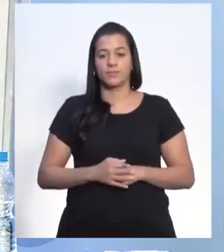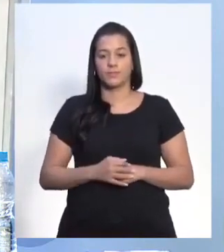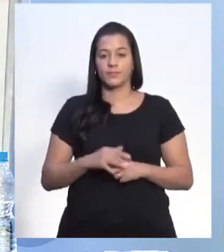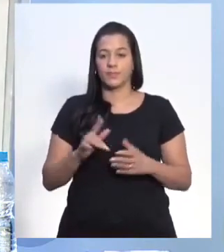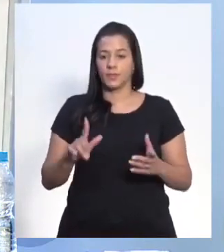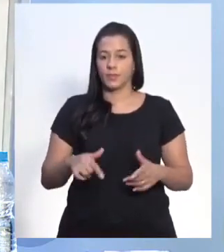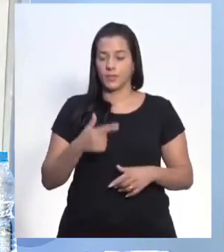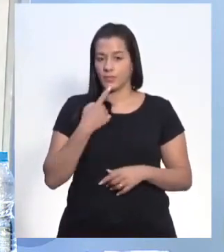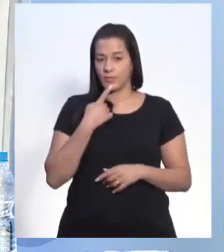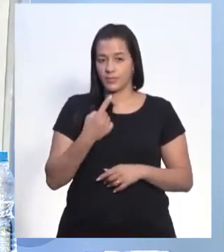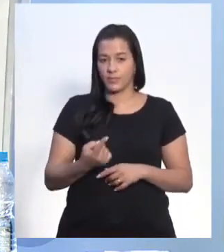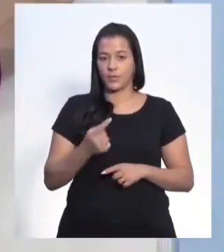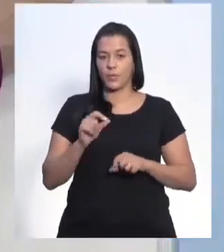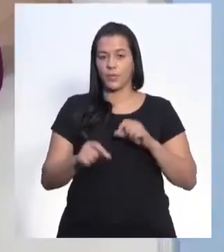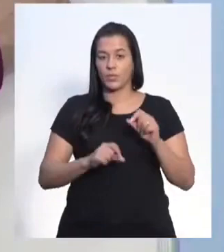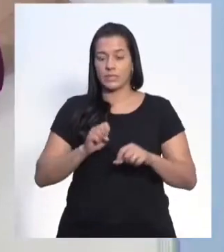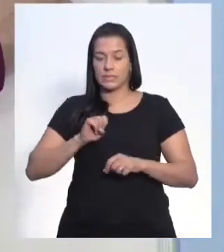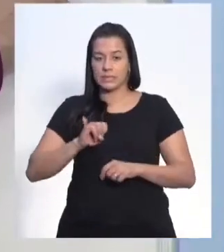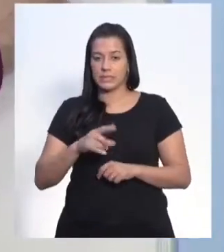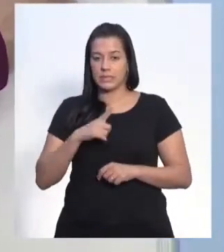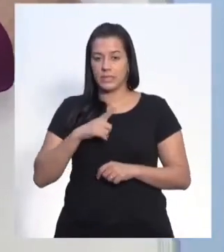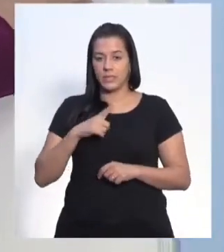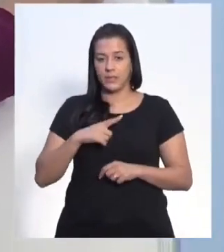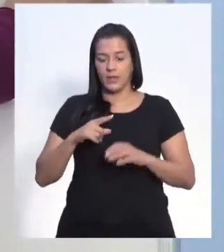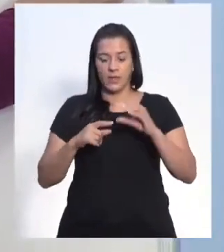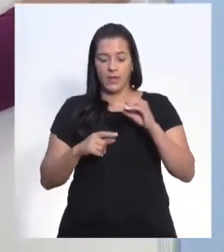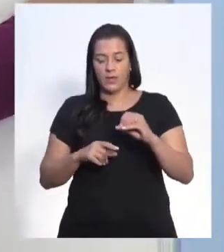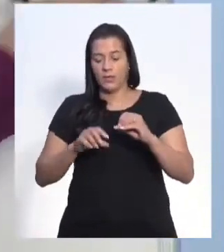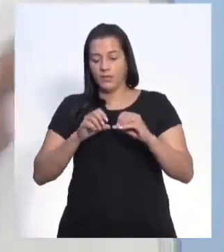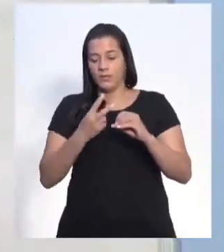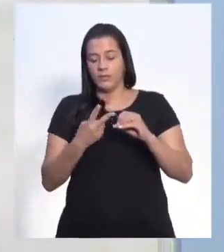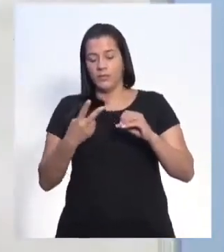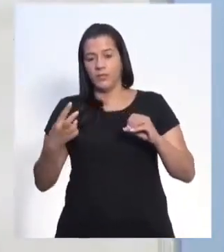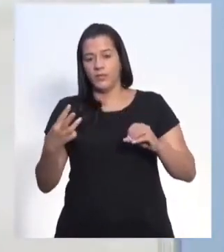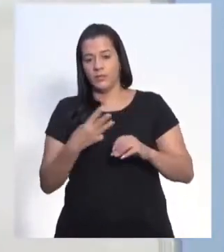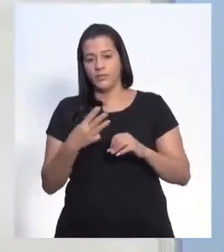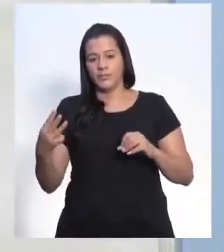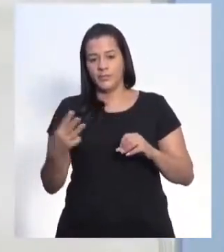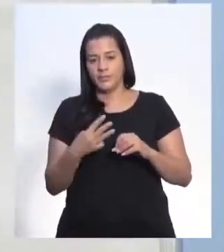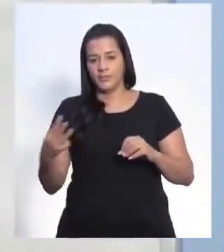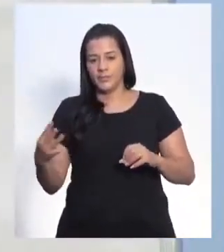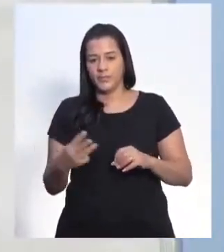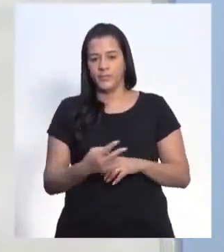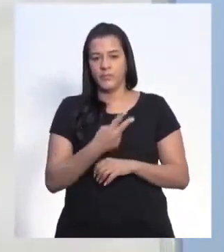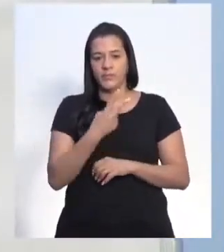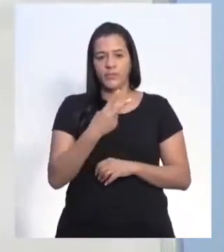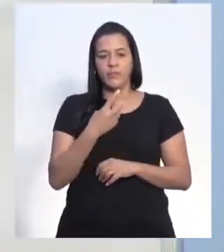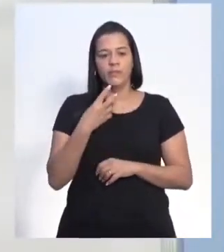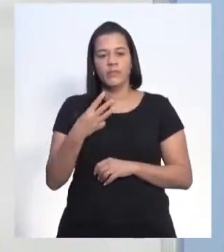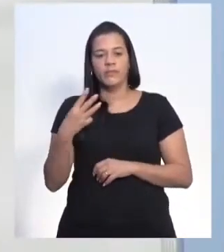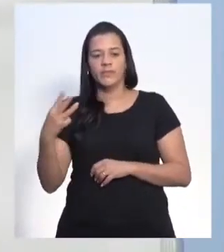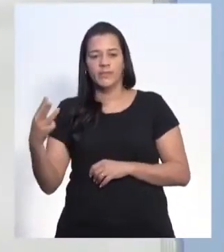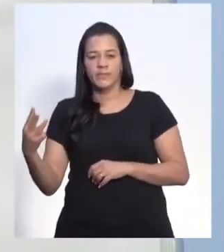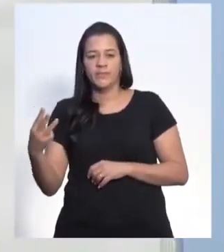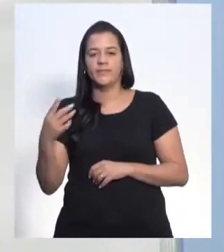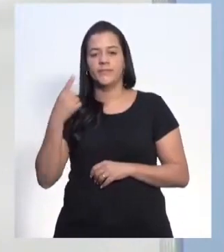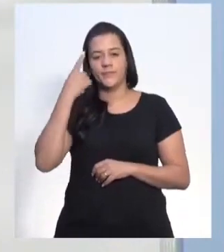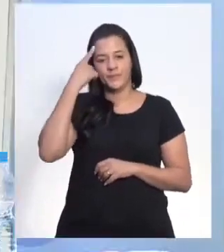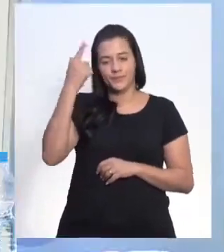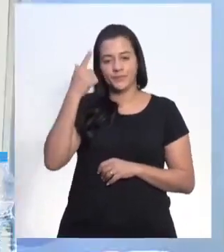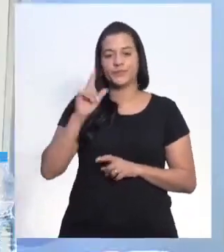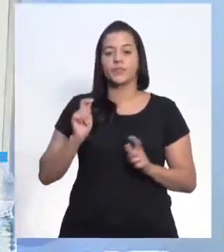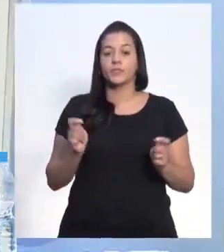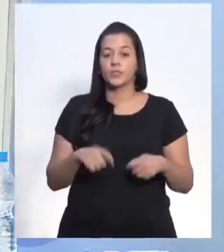fazer. Falei que se tivesse um número aqui na frente, 2,333, viraria 233%. Sim, quando a gente fala